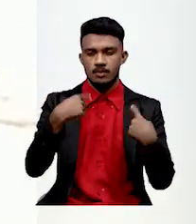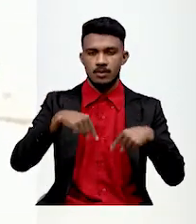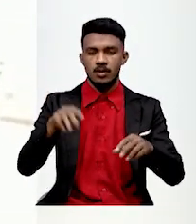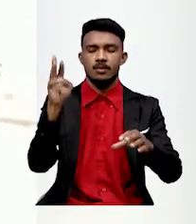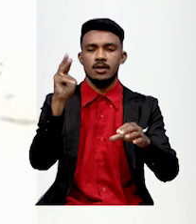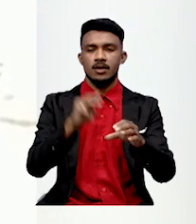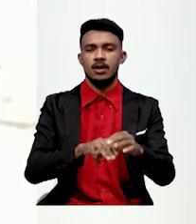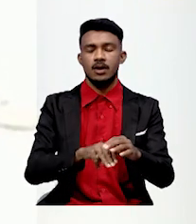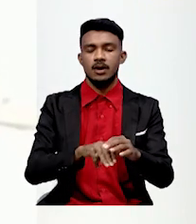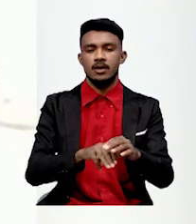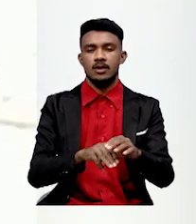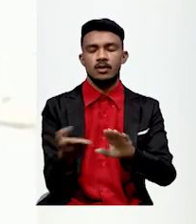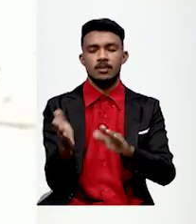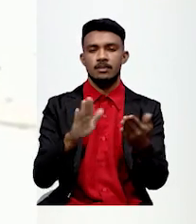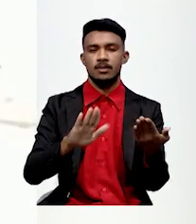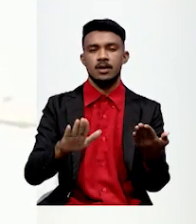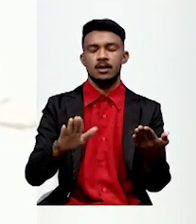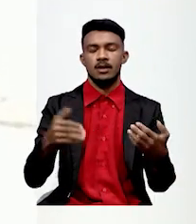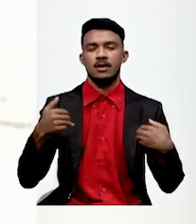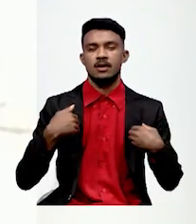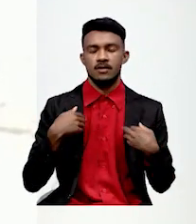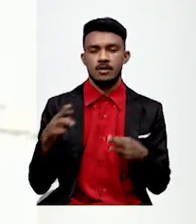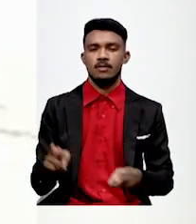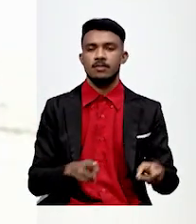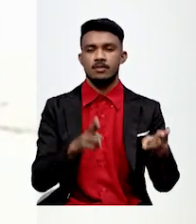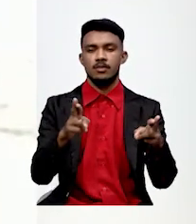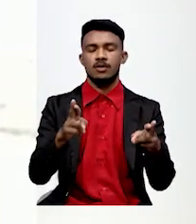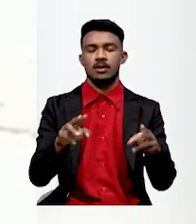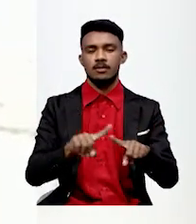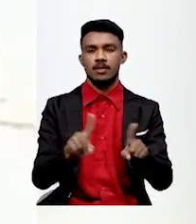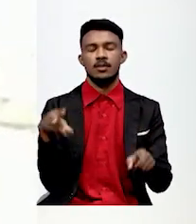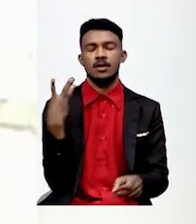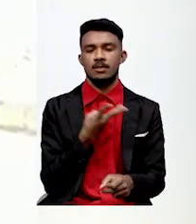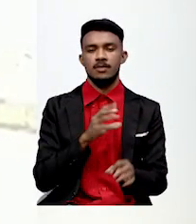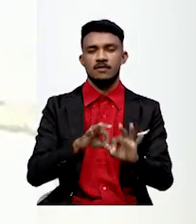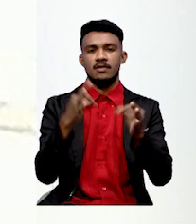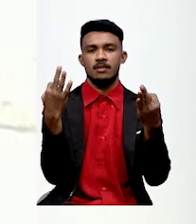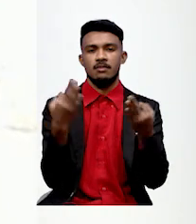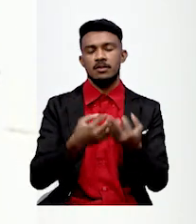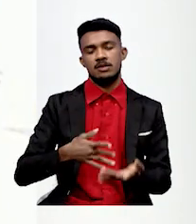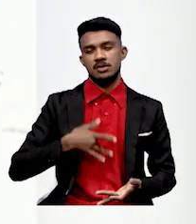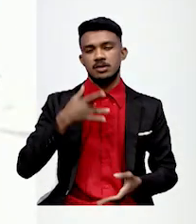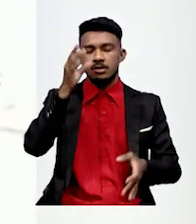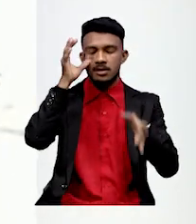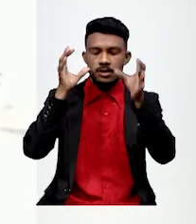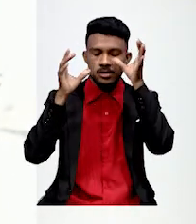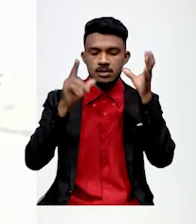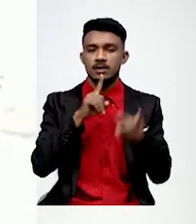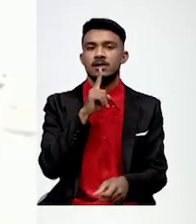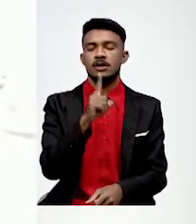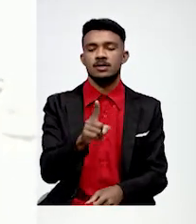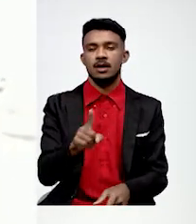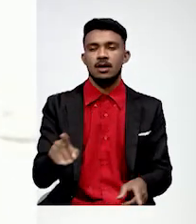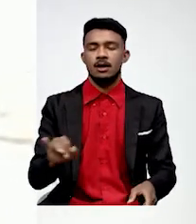vida, de Yamota Lago. Nebe a mi familia sinti Cris Perteves. Nebe uni hau lugar